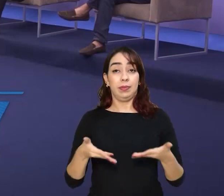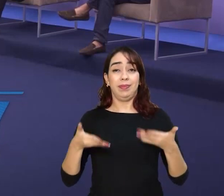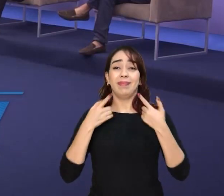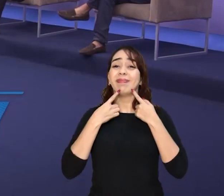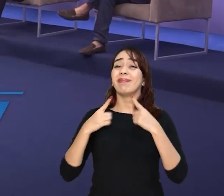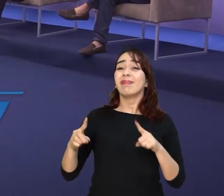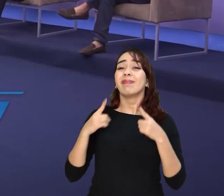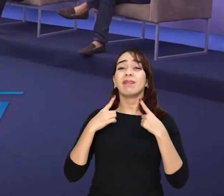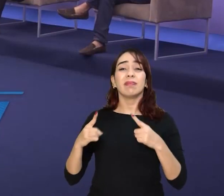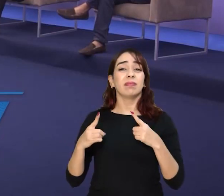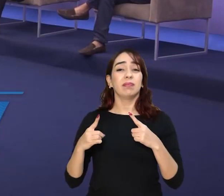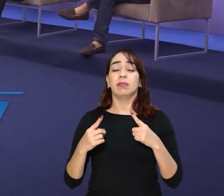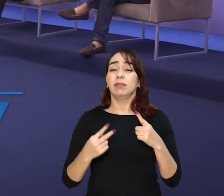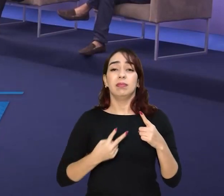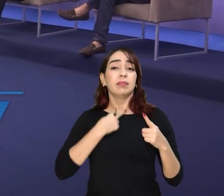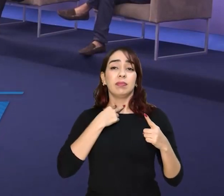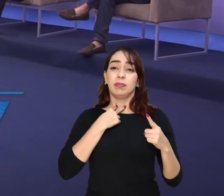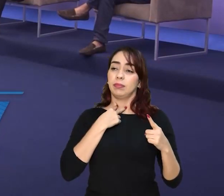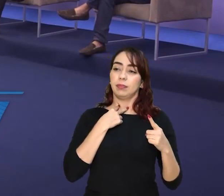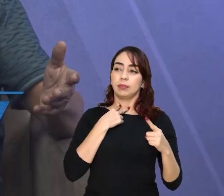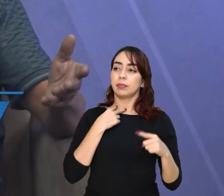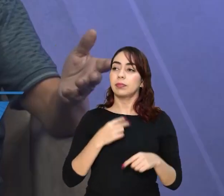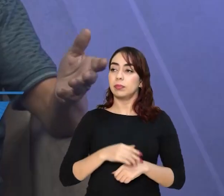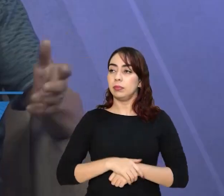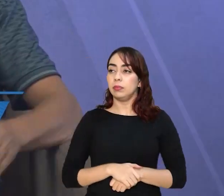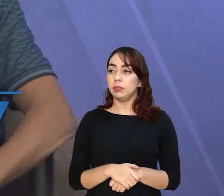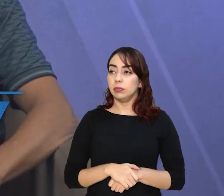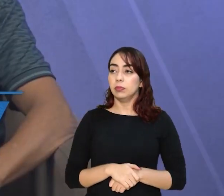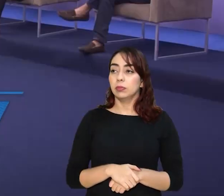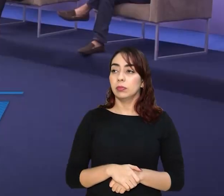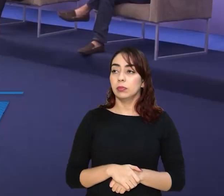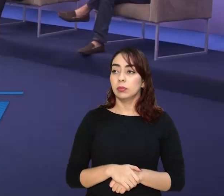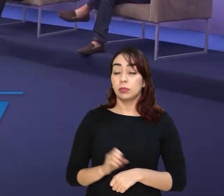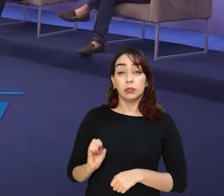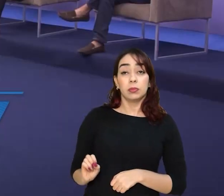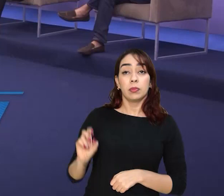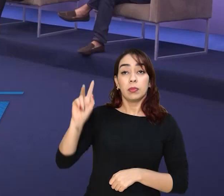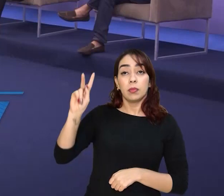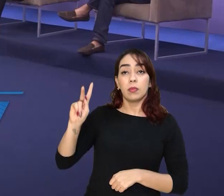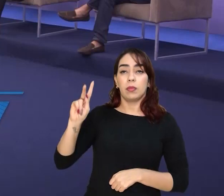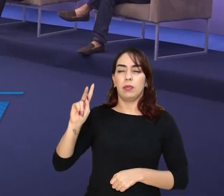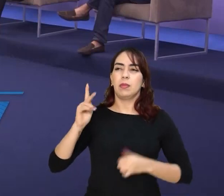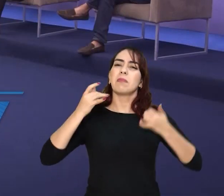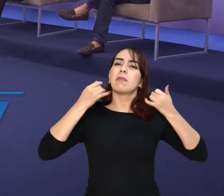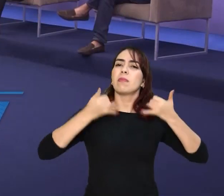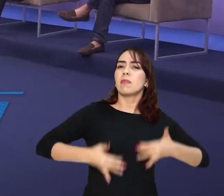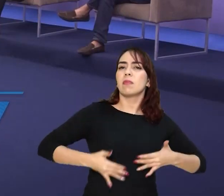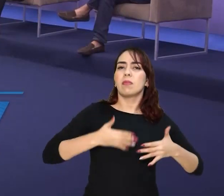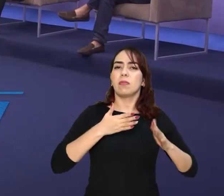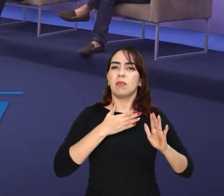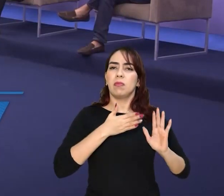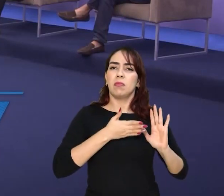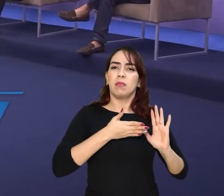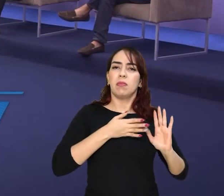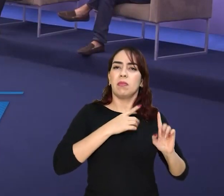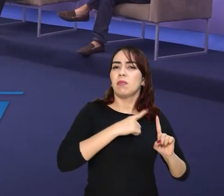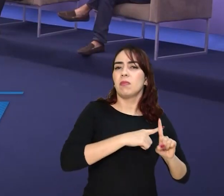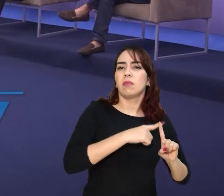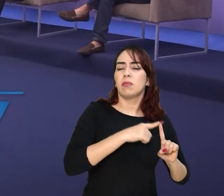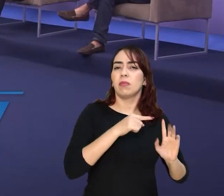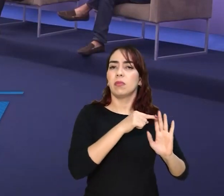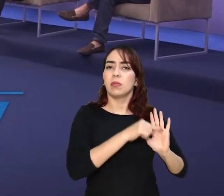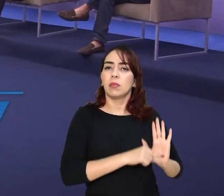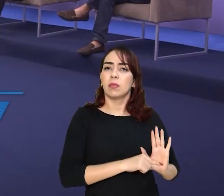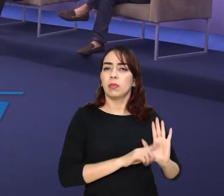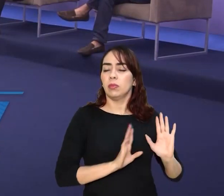pré-temporada, porque ele tá aprendendo dentro. É diferente, né? Não, claro, mas aí ele não pode reclamar de colocar como justificativo. Não, concordo, tá claro. Não. Mas aí isso, também, viu? Quanto a isso,